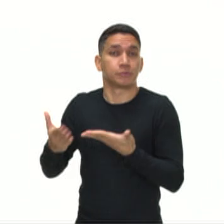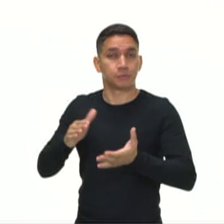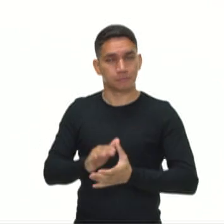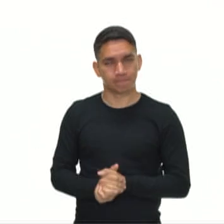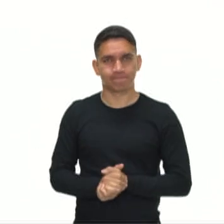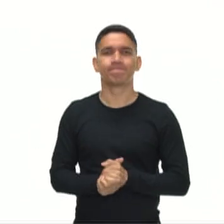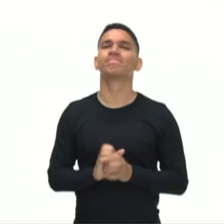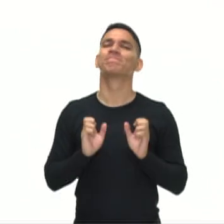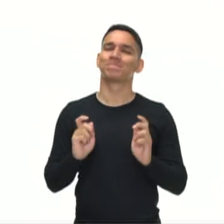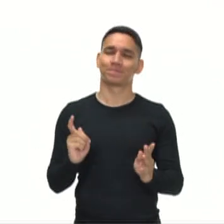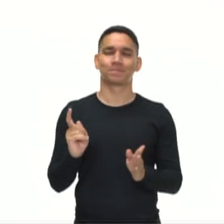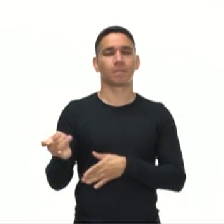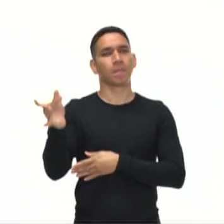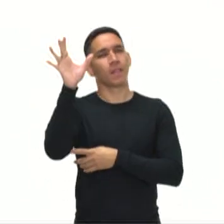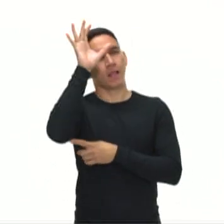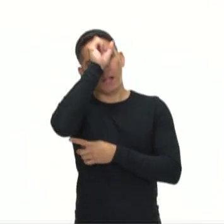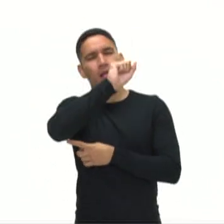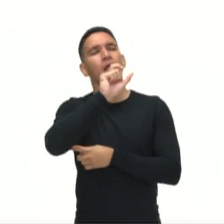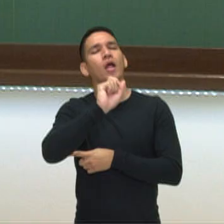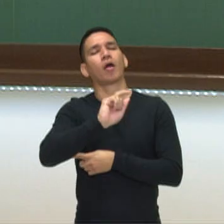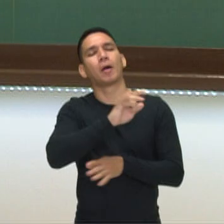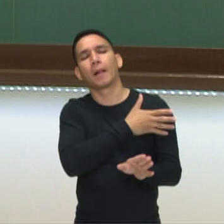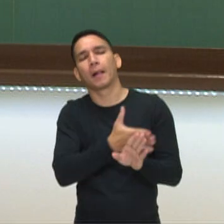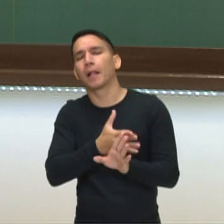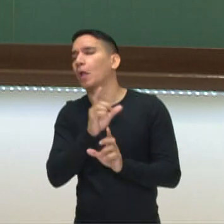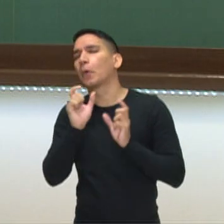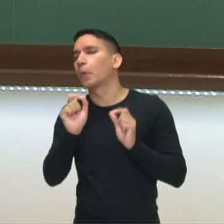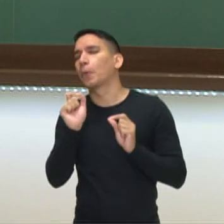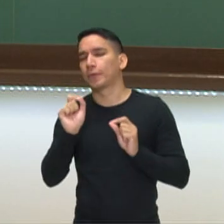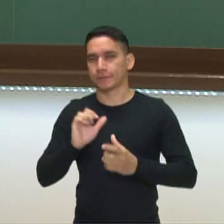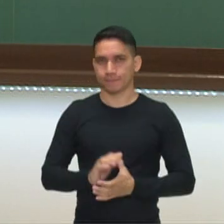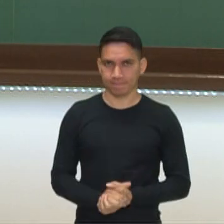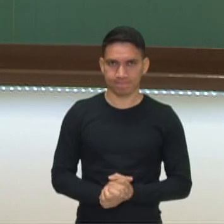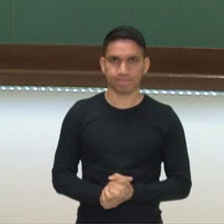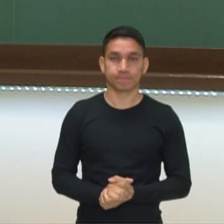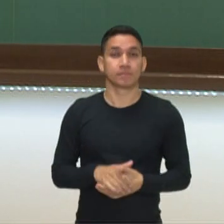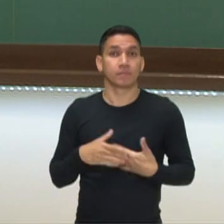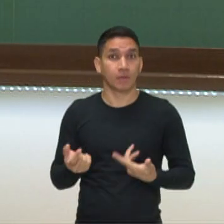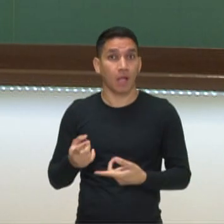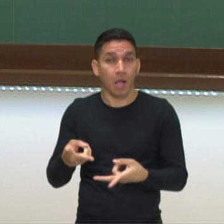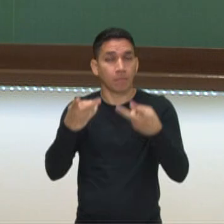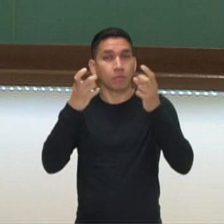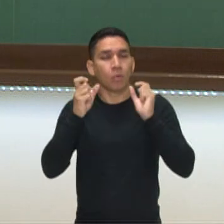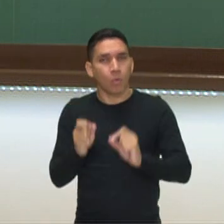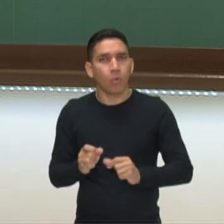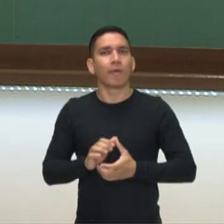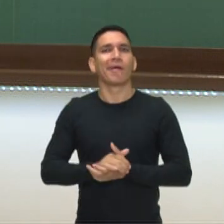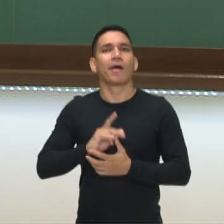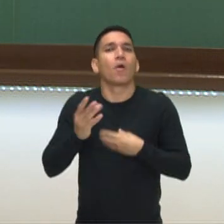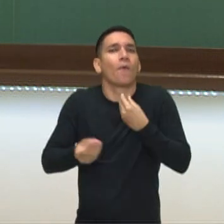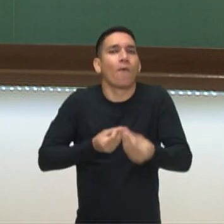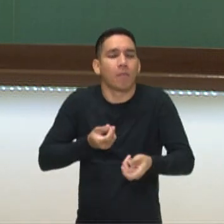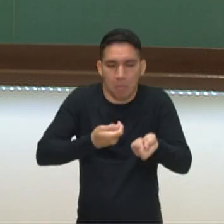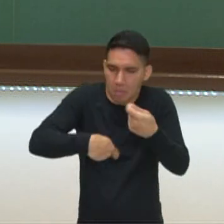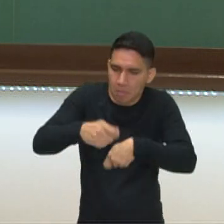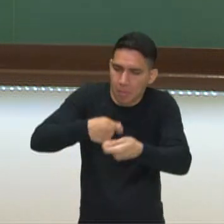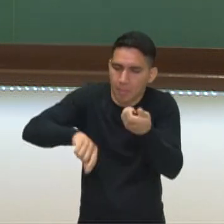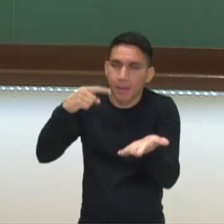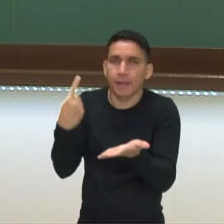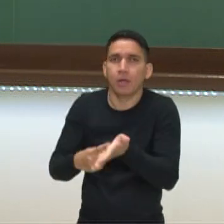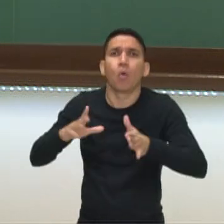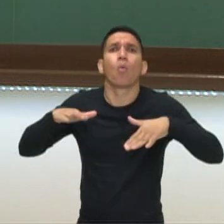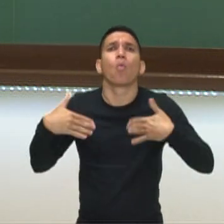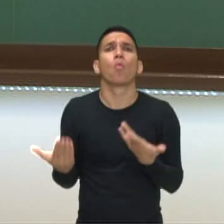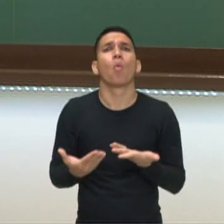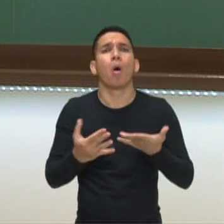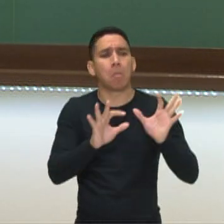nossa retomada de hoje? O que foi que nós vimos nessa aula de hoje? Então, nós vimos como o mercantilismo se formou, que sistema